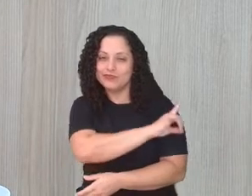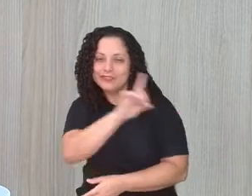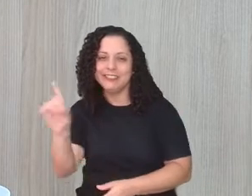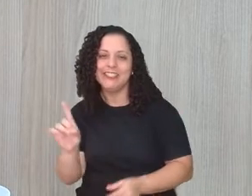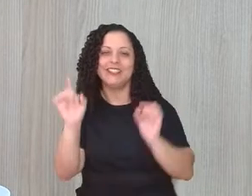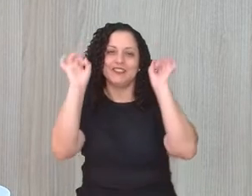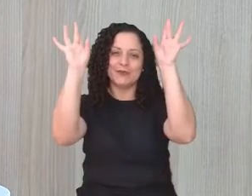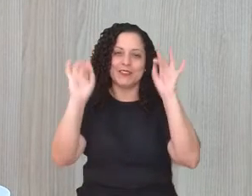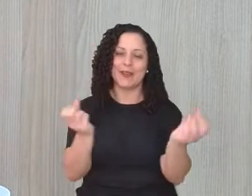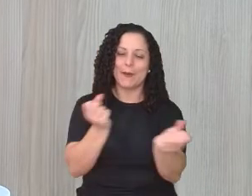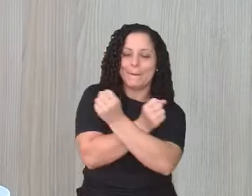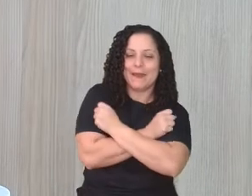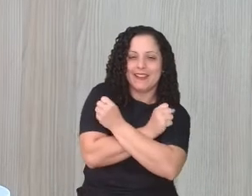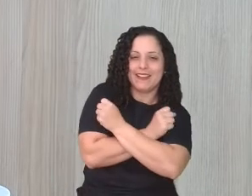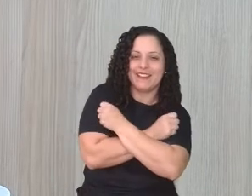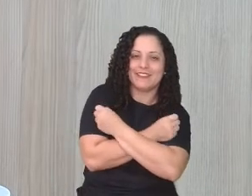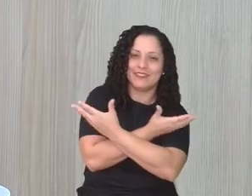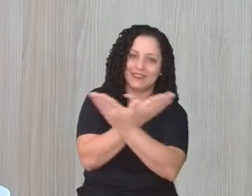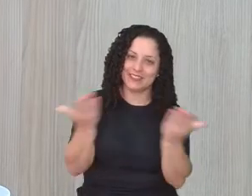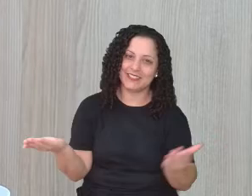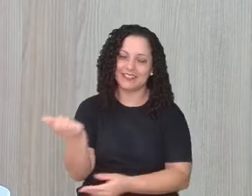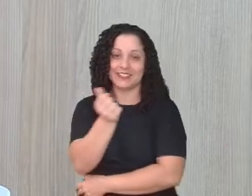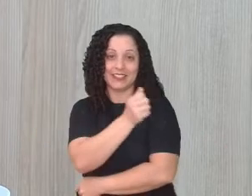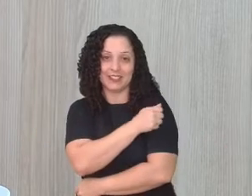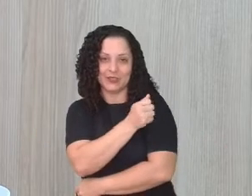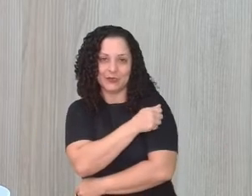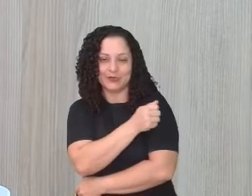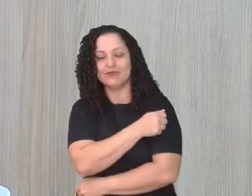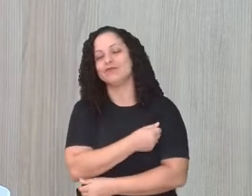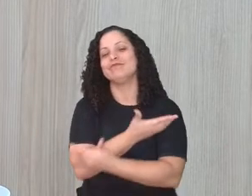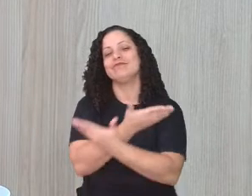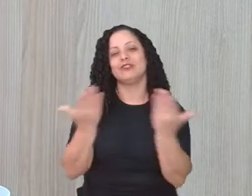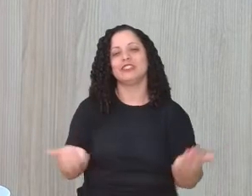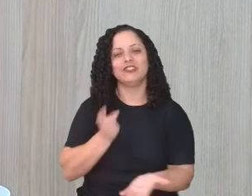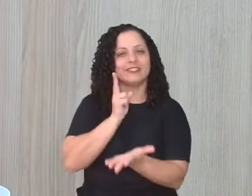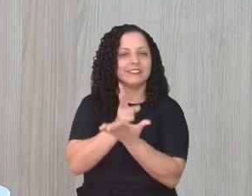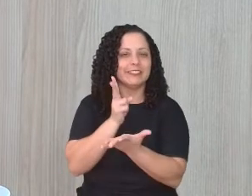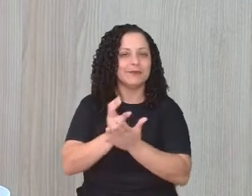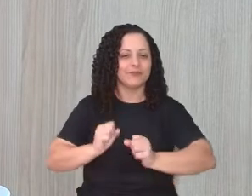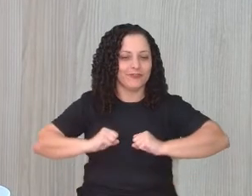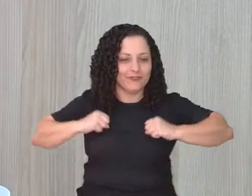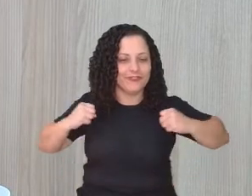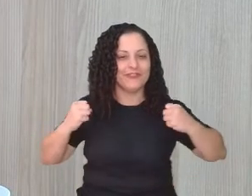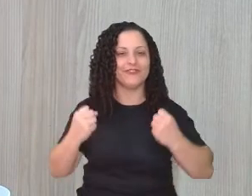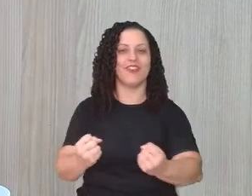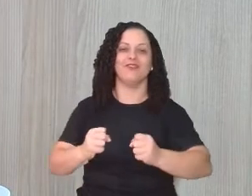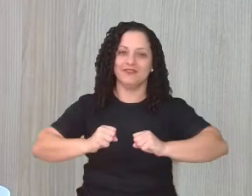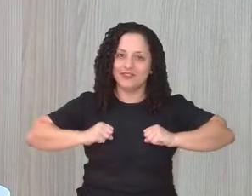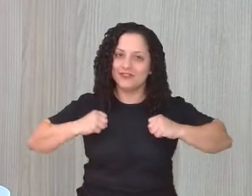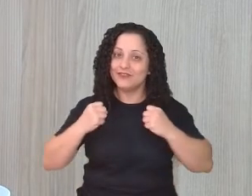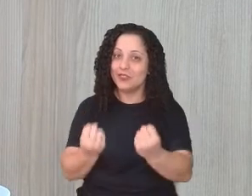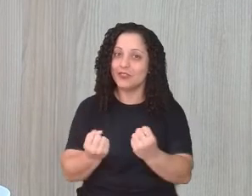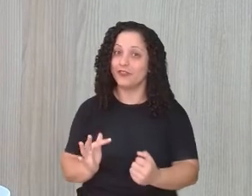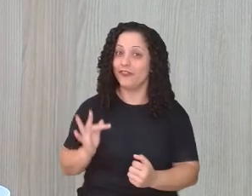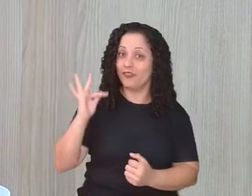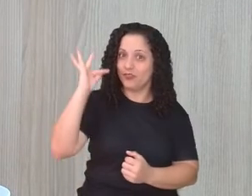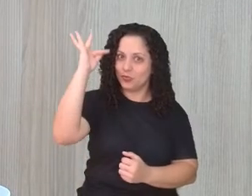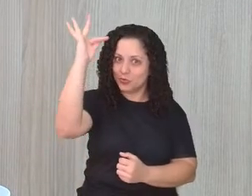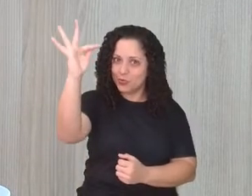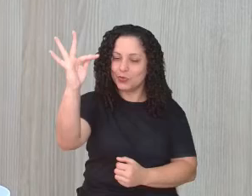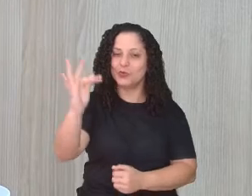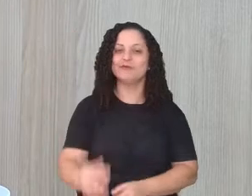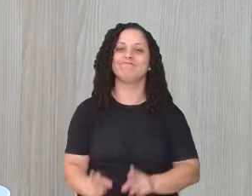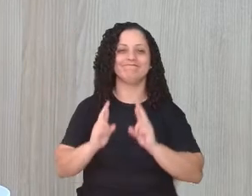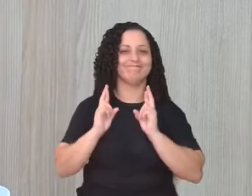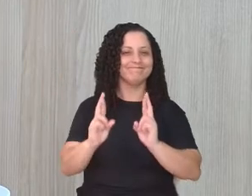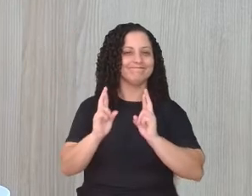o meu grande abraço em relação ao Dia do Estudante, que vocês continuem perseverando aí. Se esforcem, porque o futuro aí está aguardando